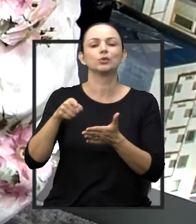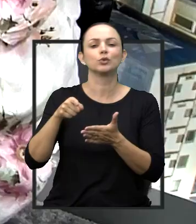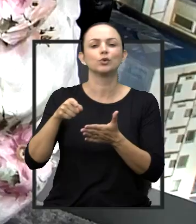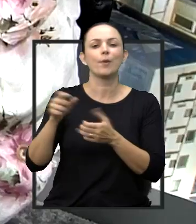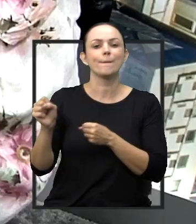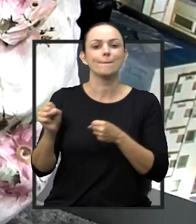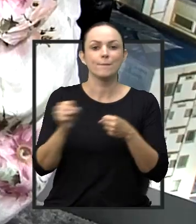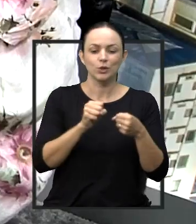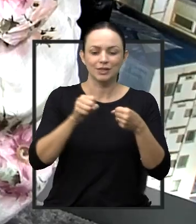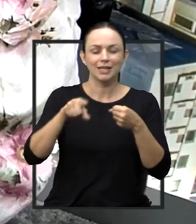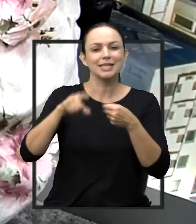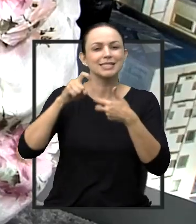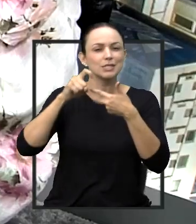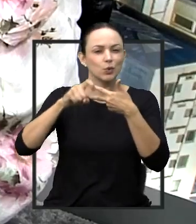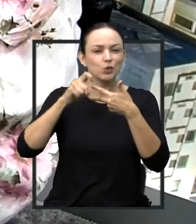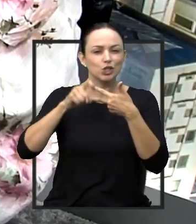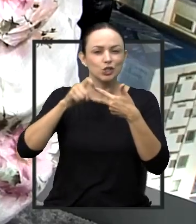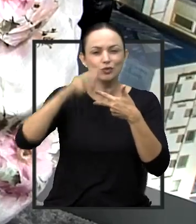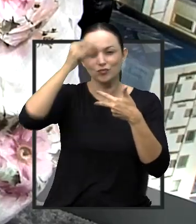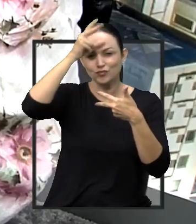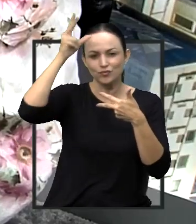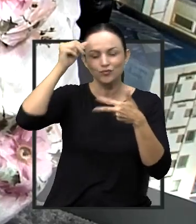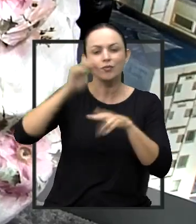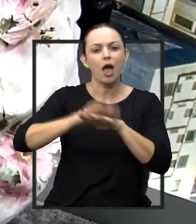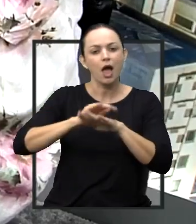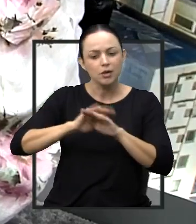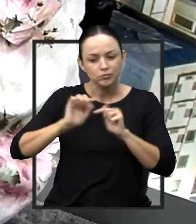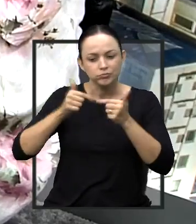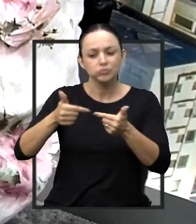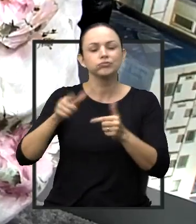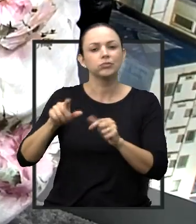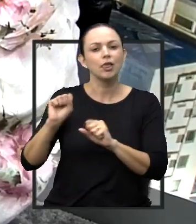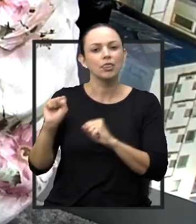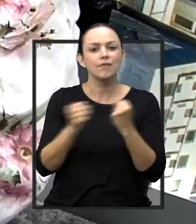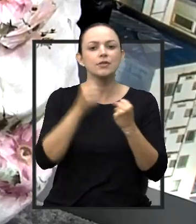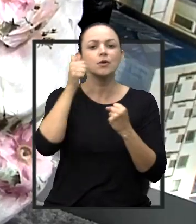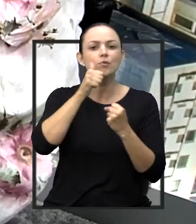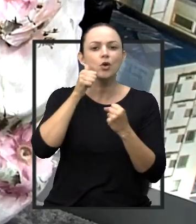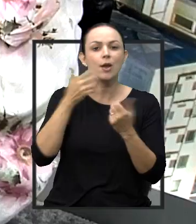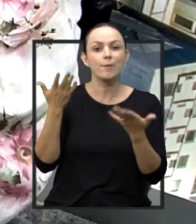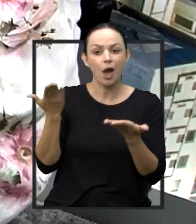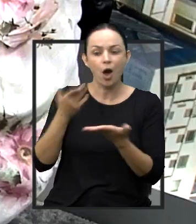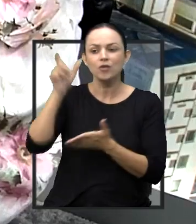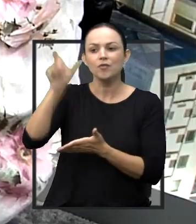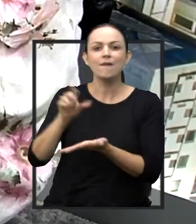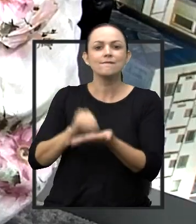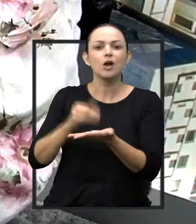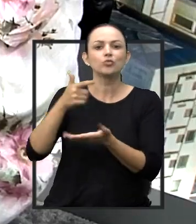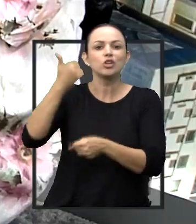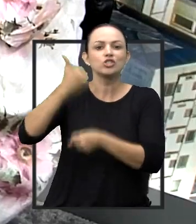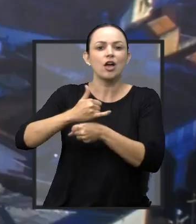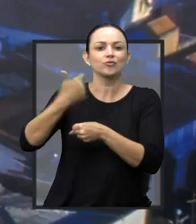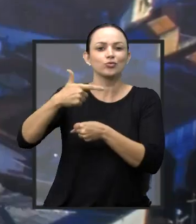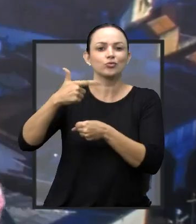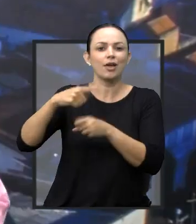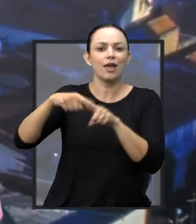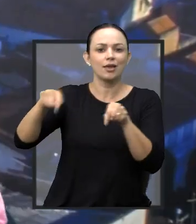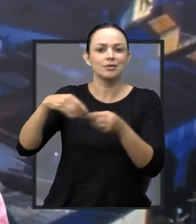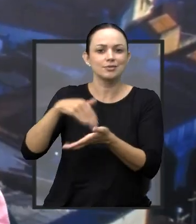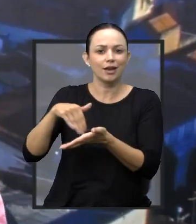Executivo ações da Secretaria de Defesa da Mulher, que atualmente está sem uma chefe na pasta.